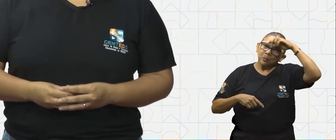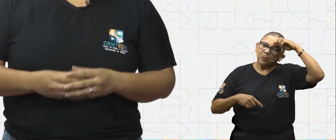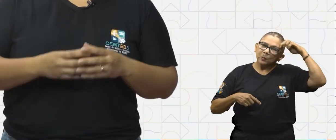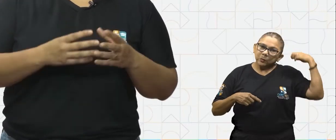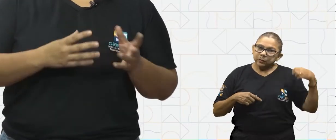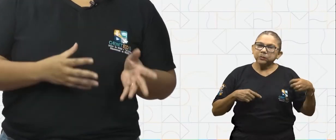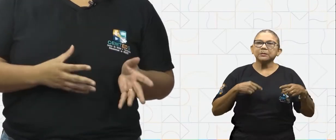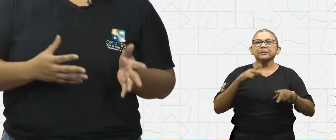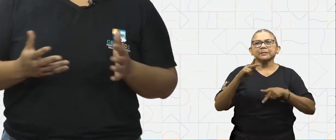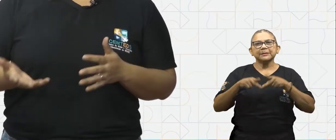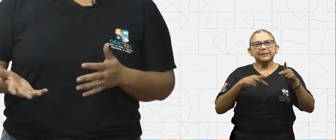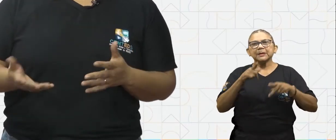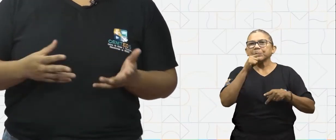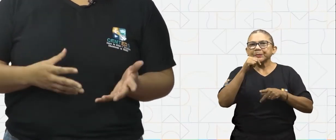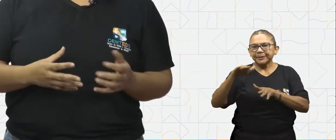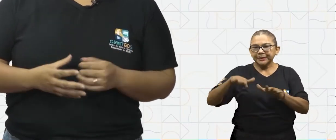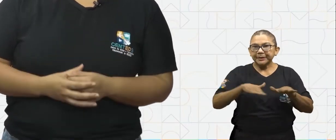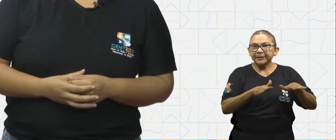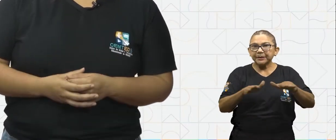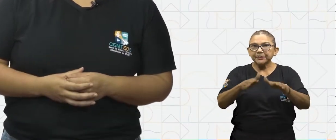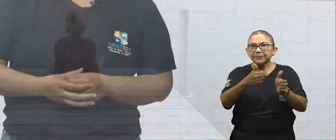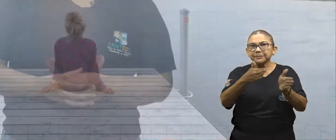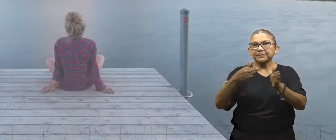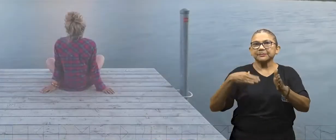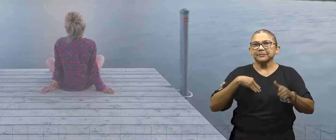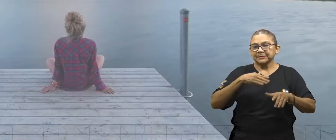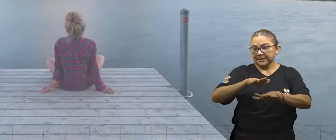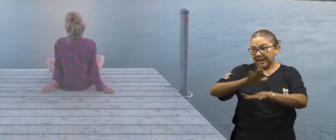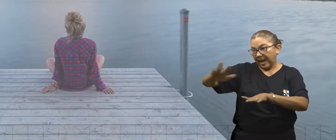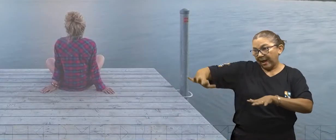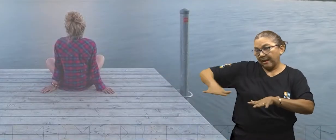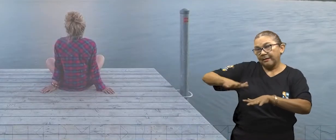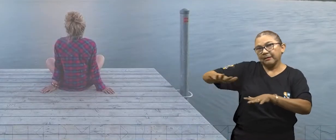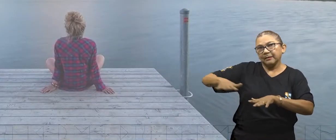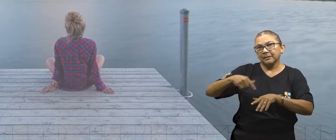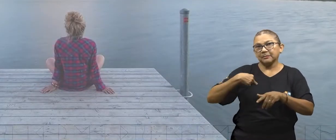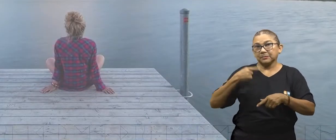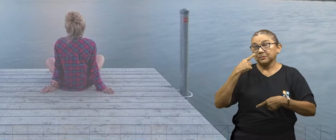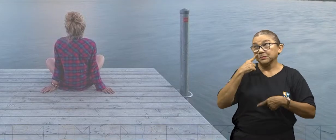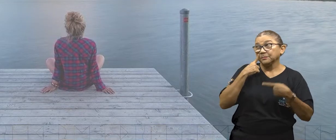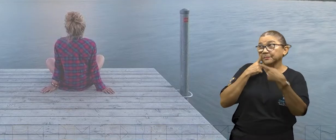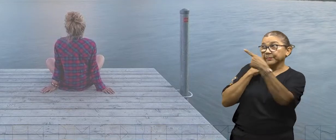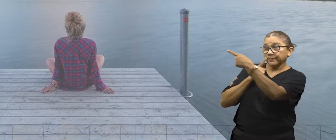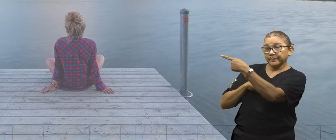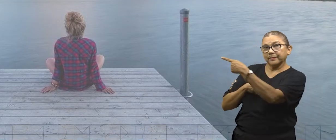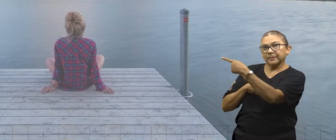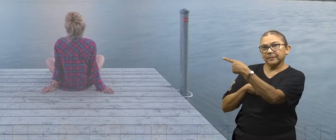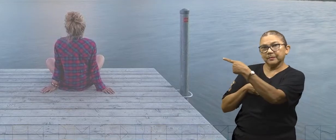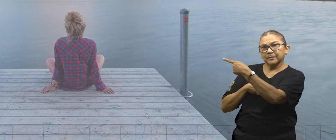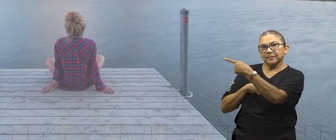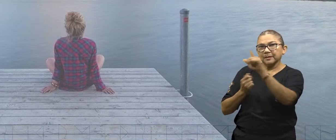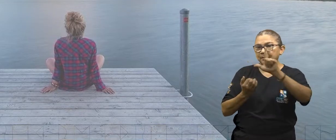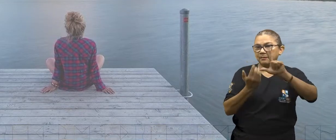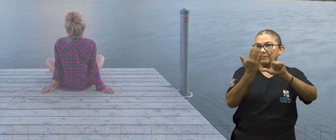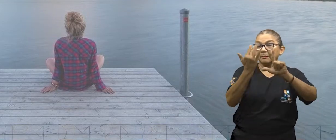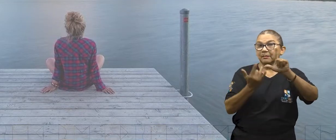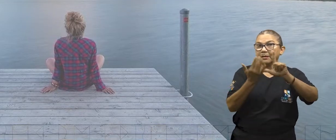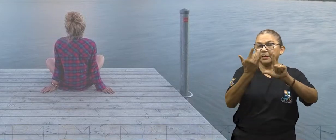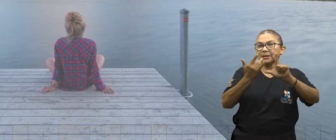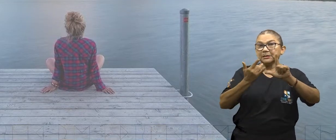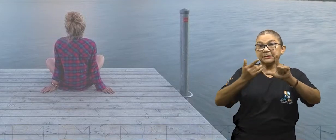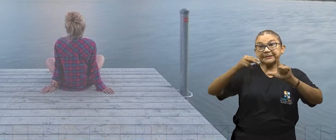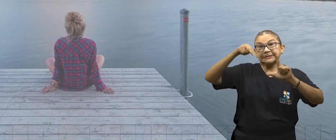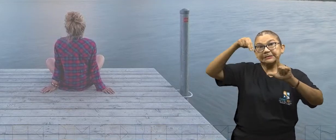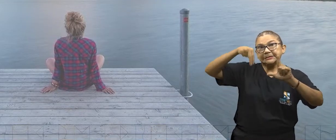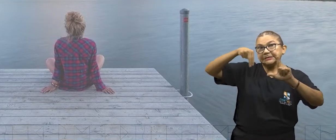de água dos rios, lagos e oceanos. O gás que está em maior quantidade na atmosfera é o